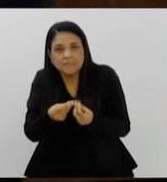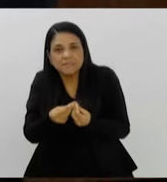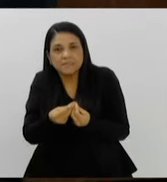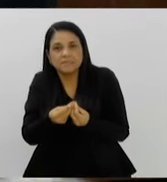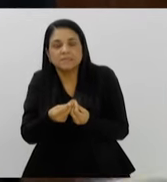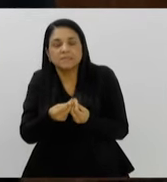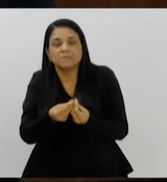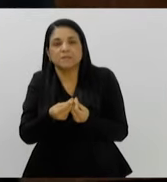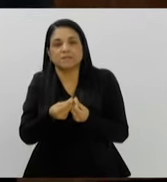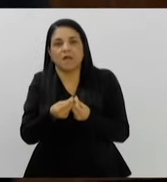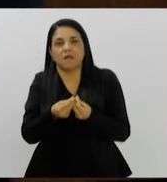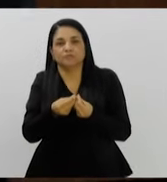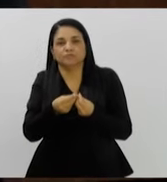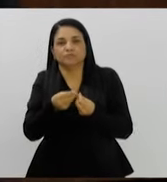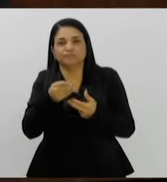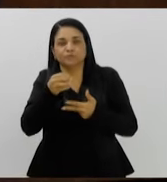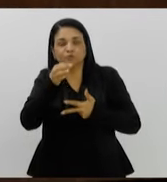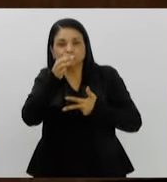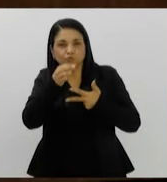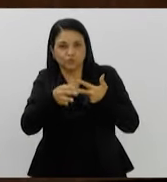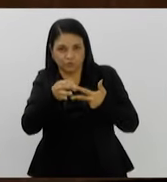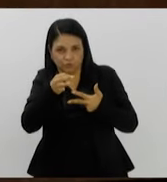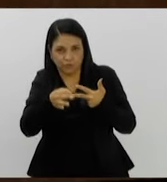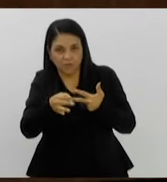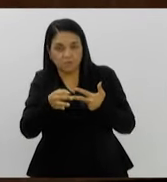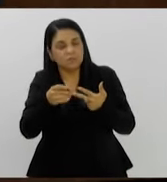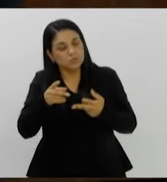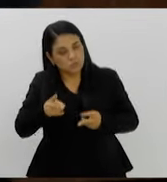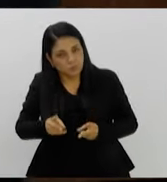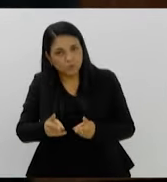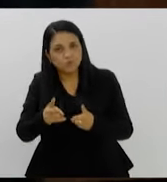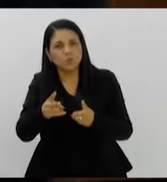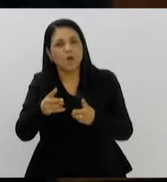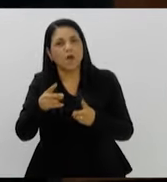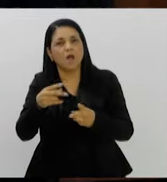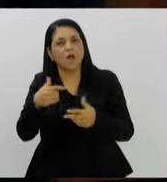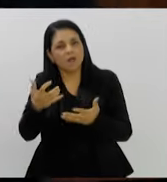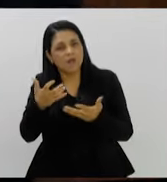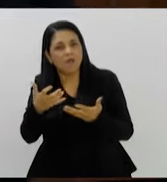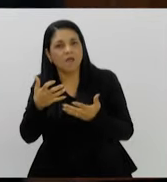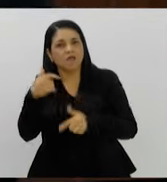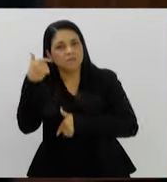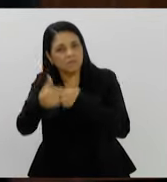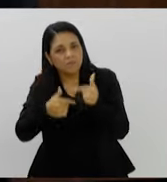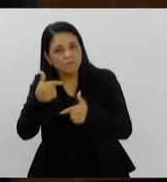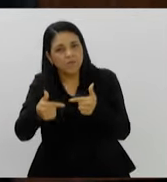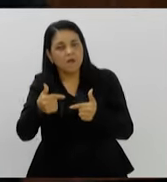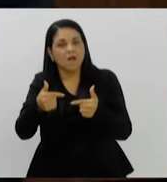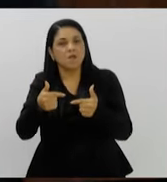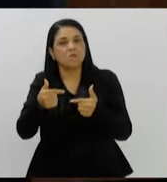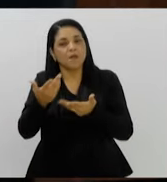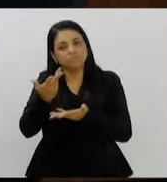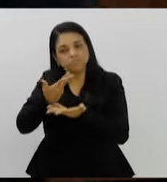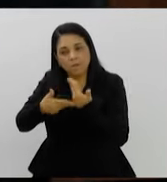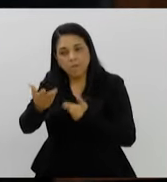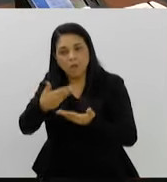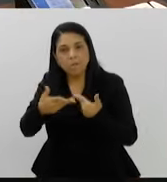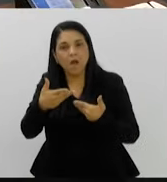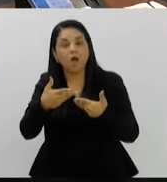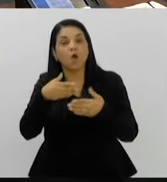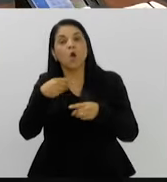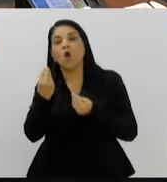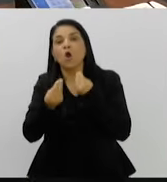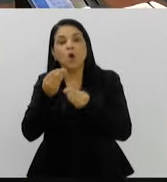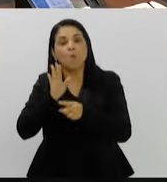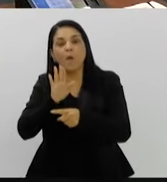a sensibilidade que a gente quer continuar os trabalhos para chegarmos a um consenso de que forma a gente vai poder ajudar